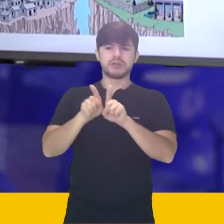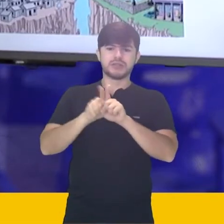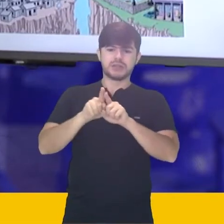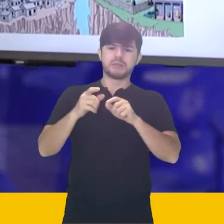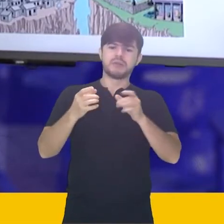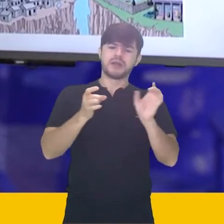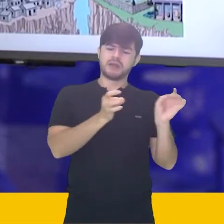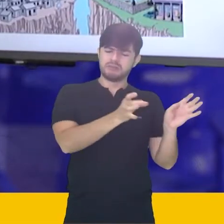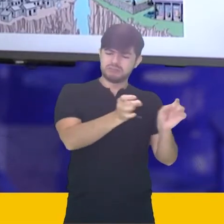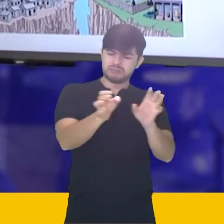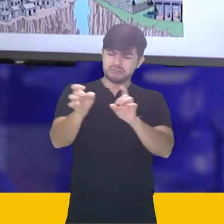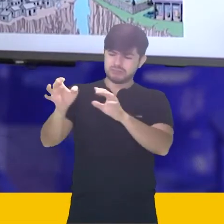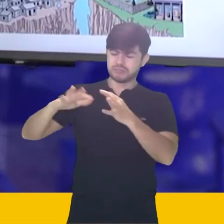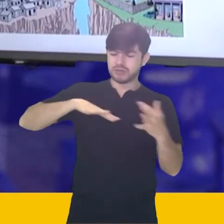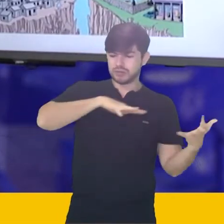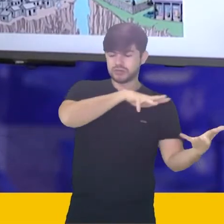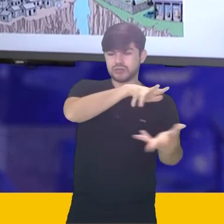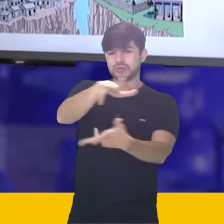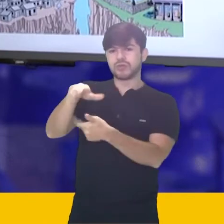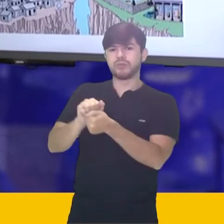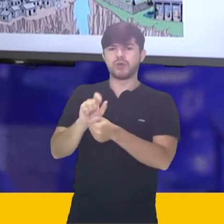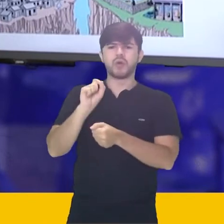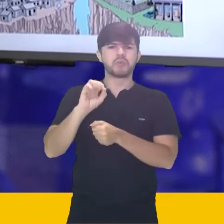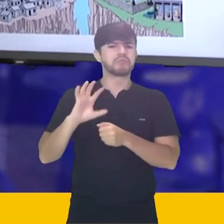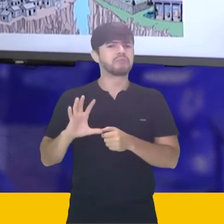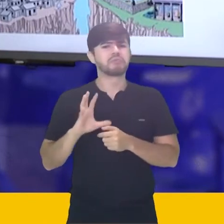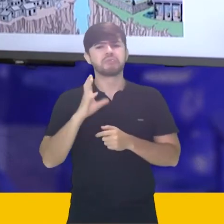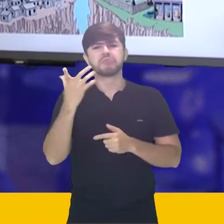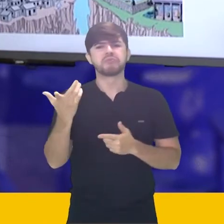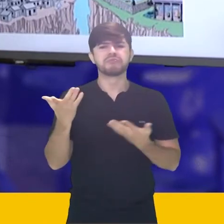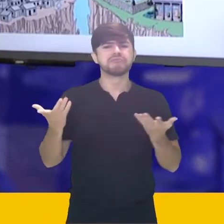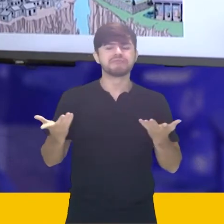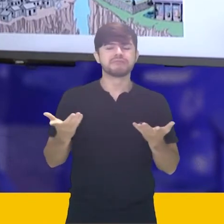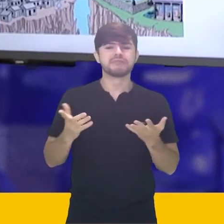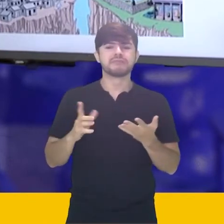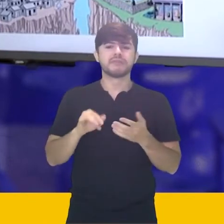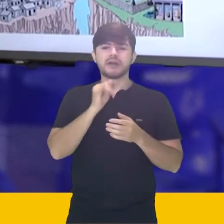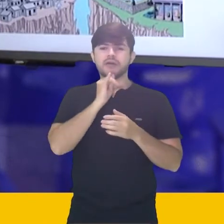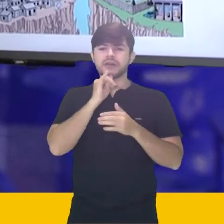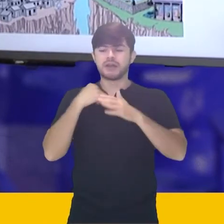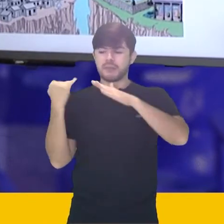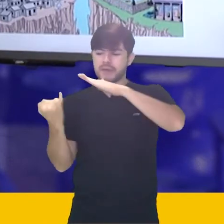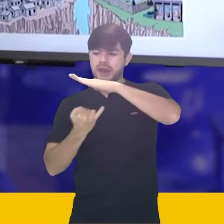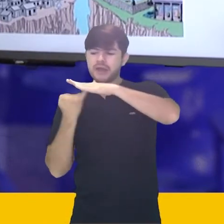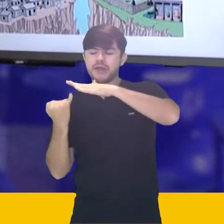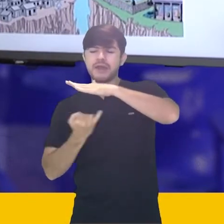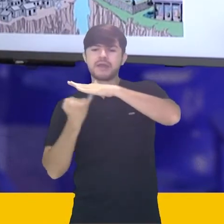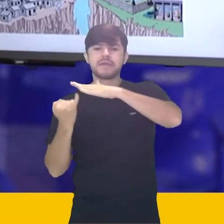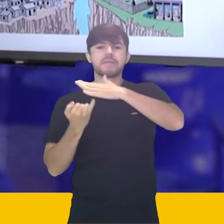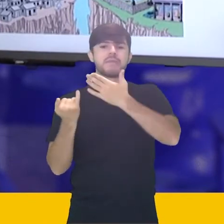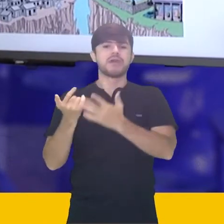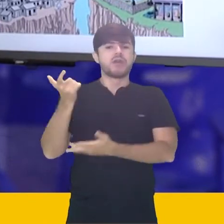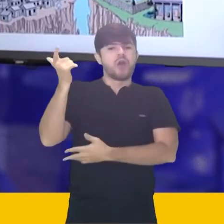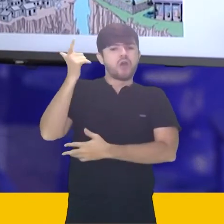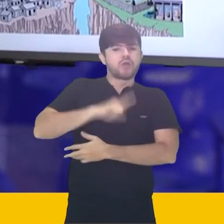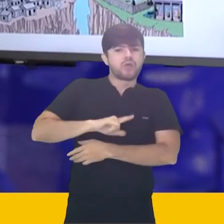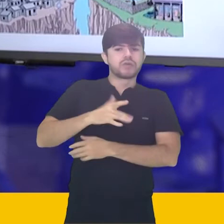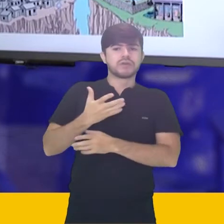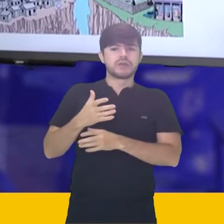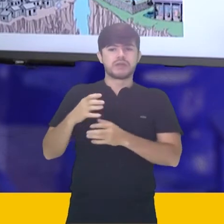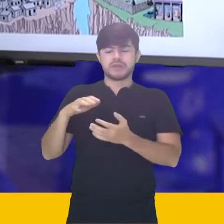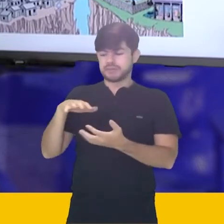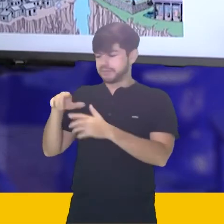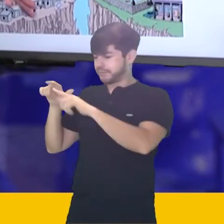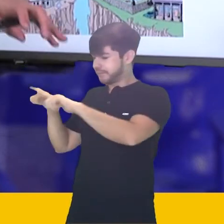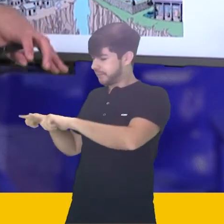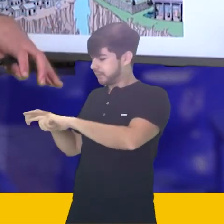inteiro. E aí, o que acontece? Né? Para as empresas conseguirem, né, sair do país de origem